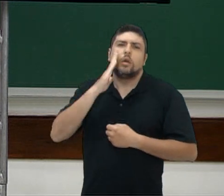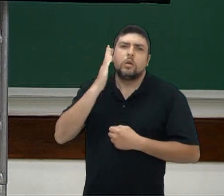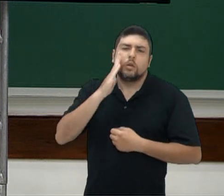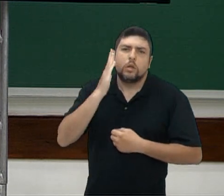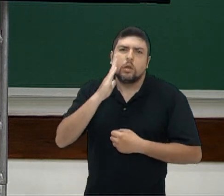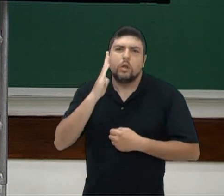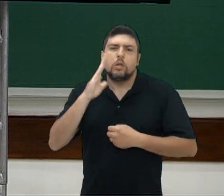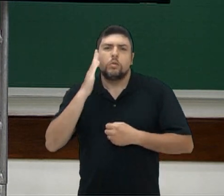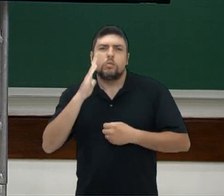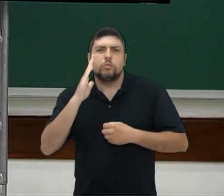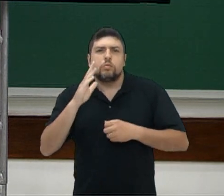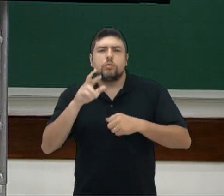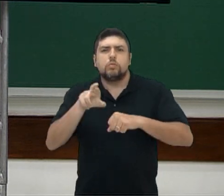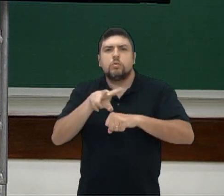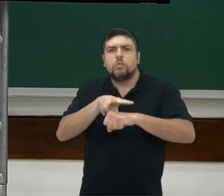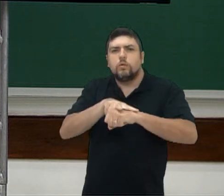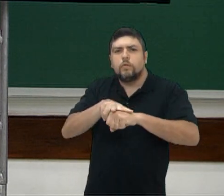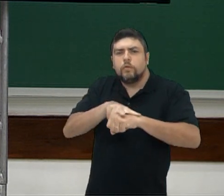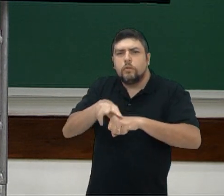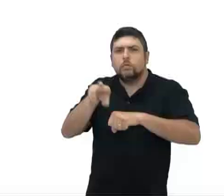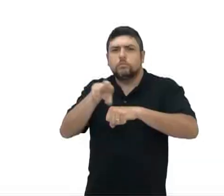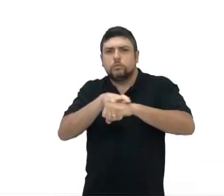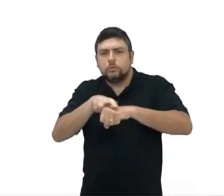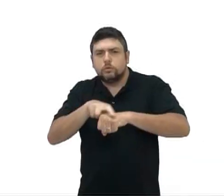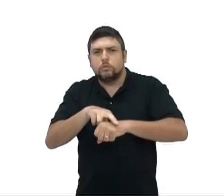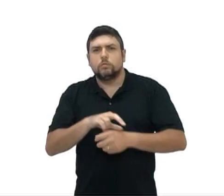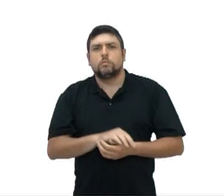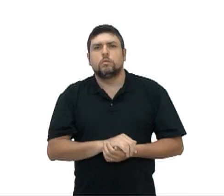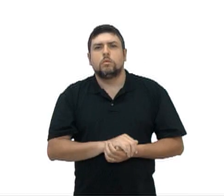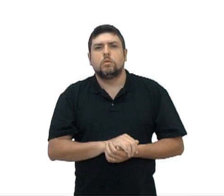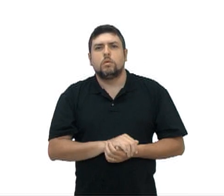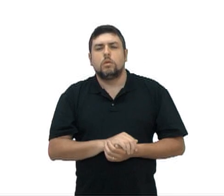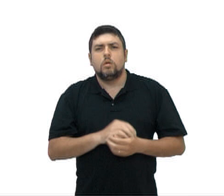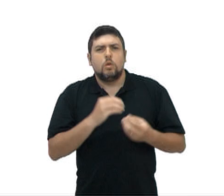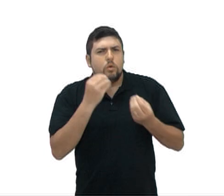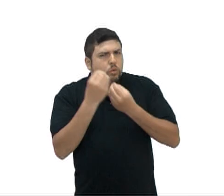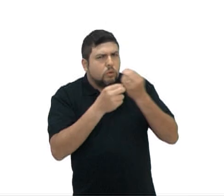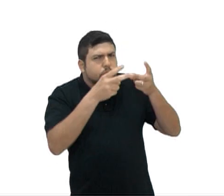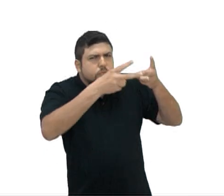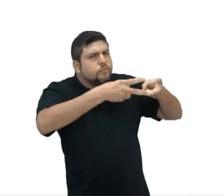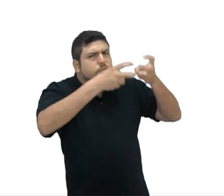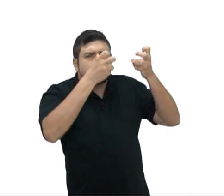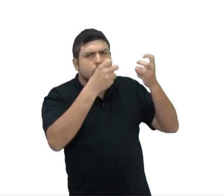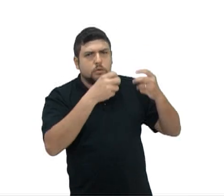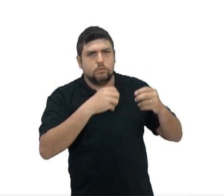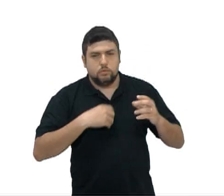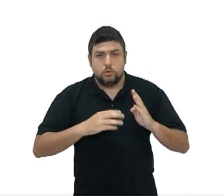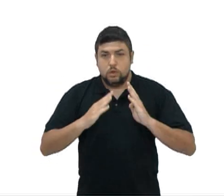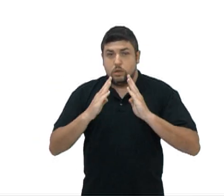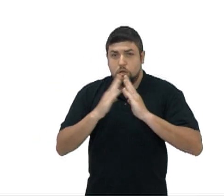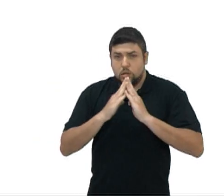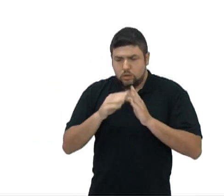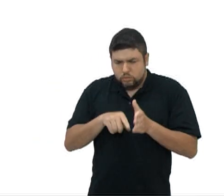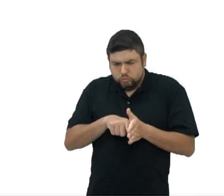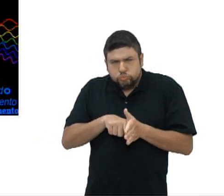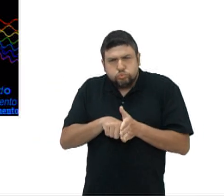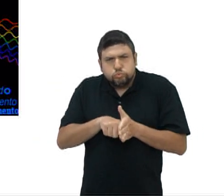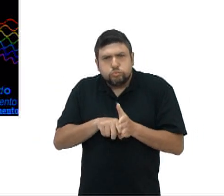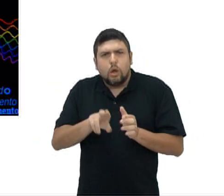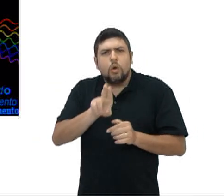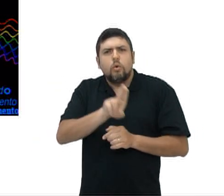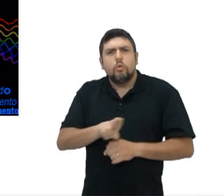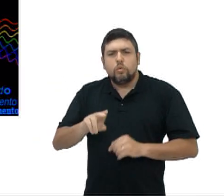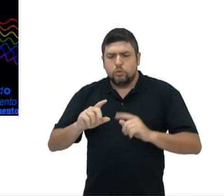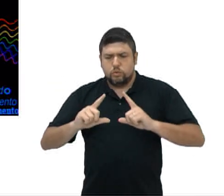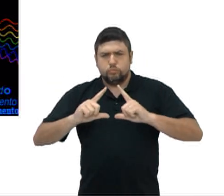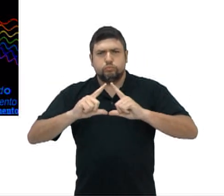violeta. E como que ele conseguiu perceber isso? Por intermédio de experimentos que ele fez na sua casa, ele utilizou um prisma. E